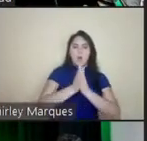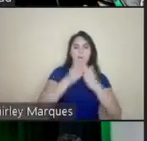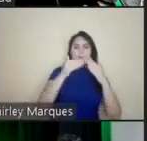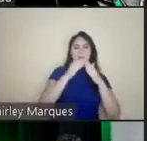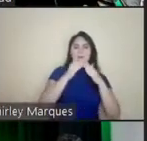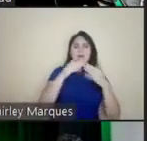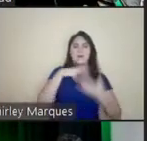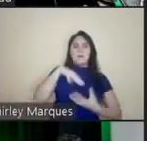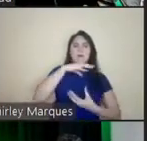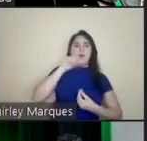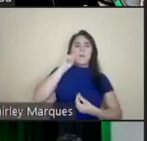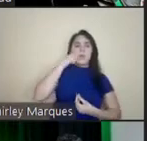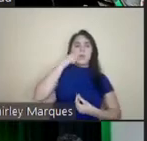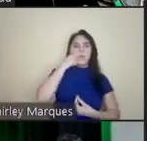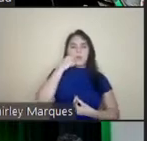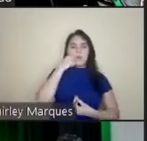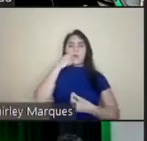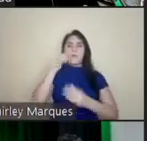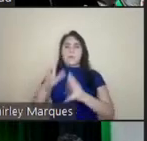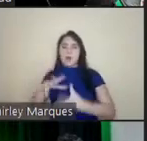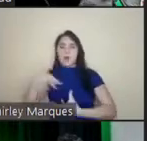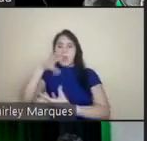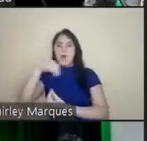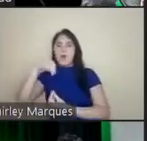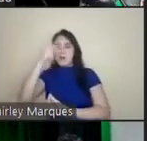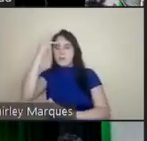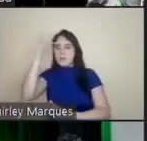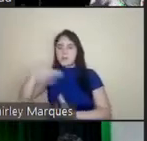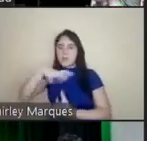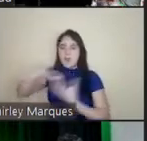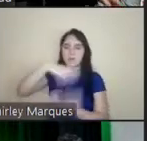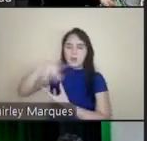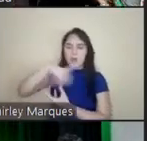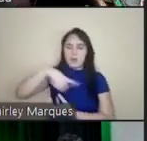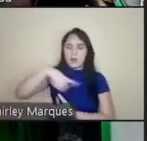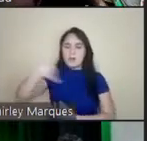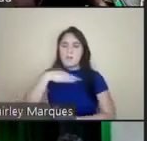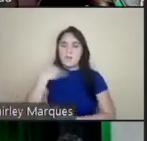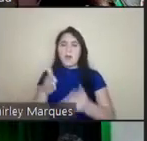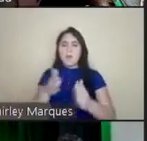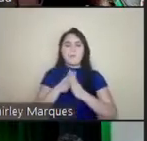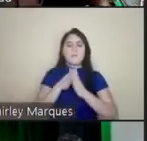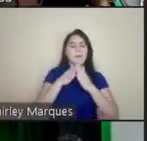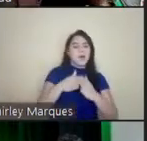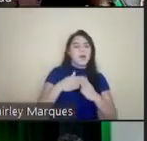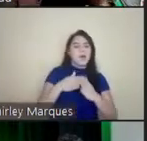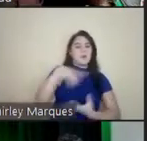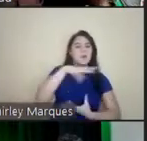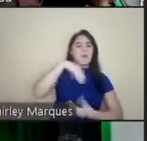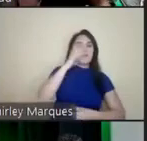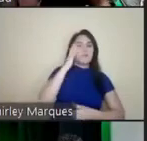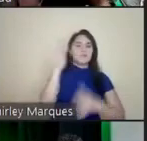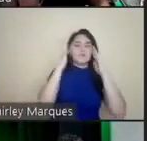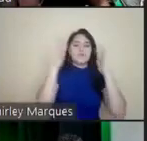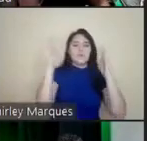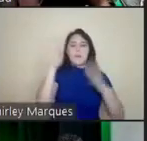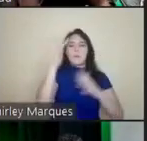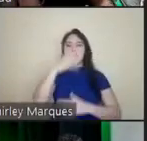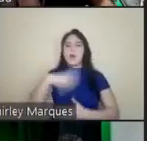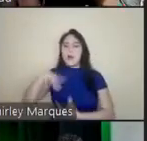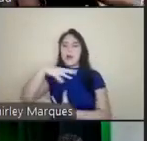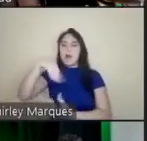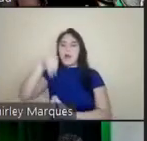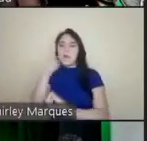a alma do revolucionário que se foi, eu rogo ao poema que ampute o sonho. Para a alma do músico que se